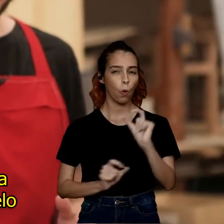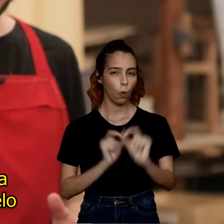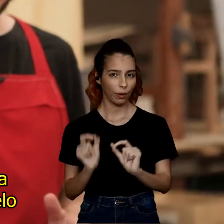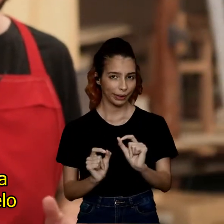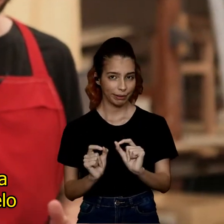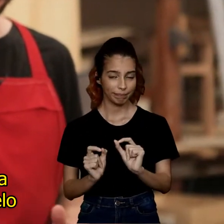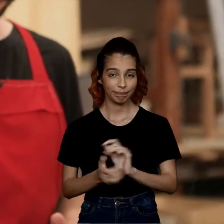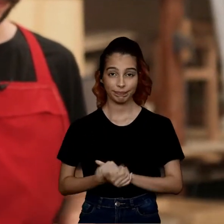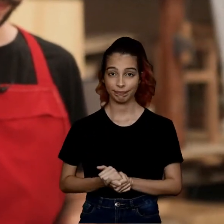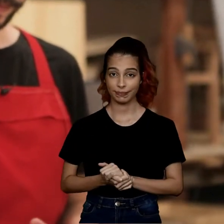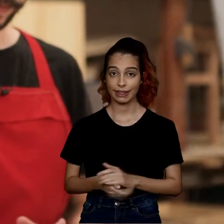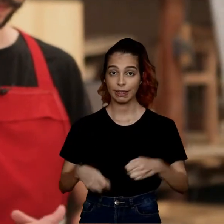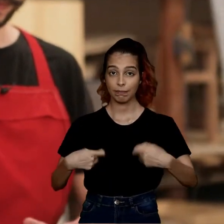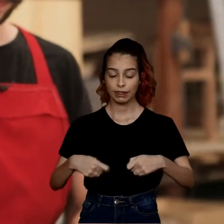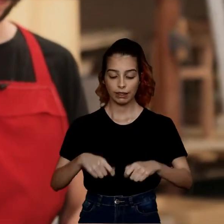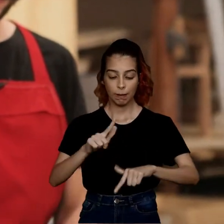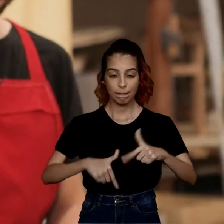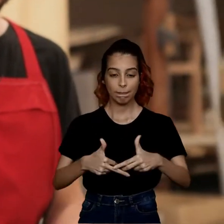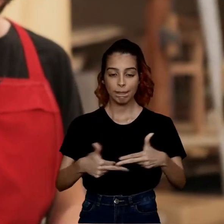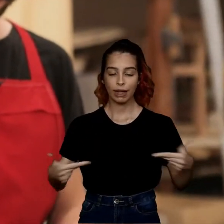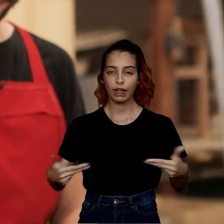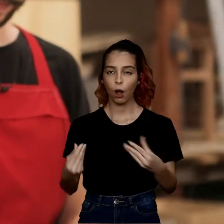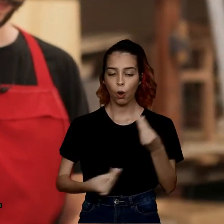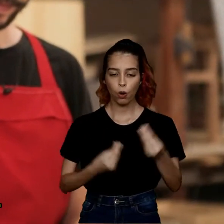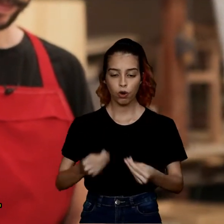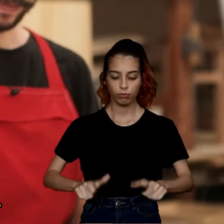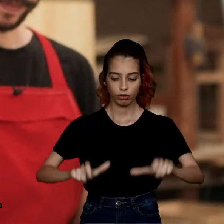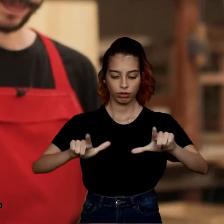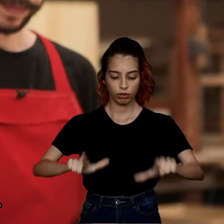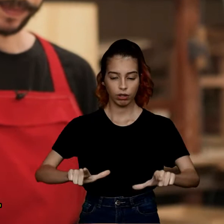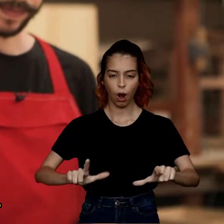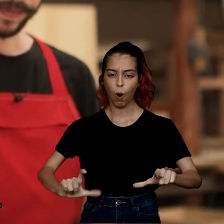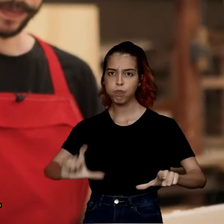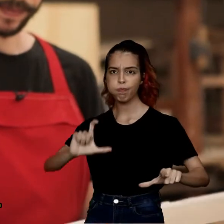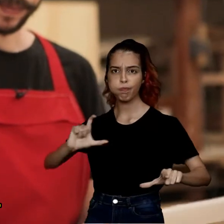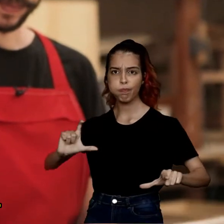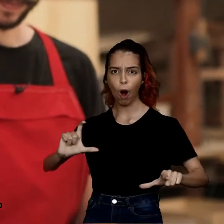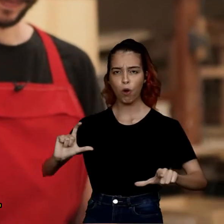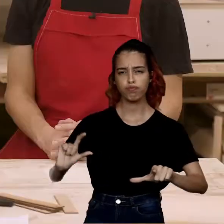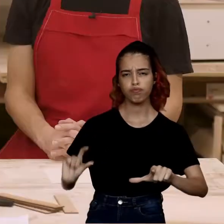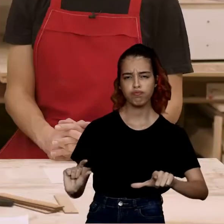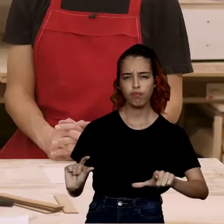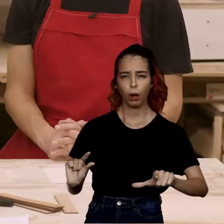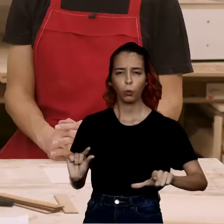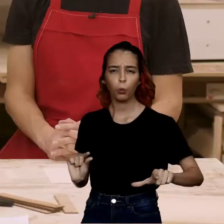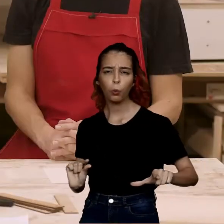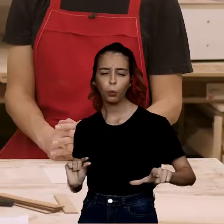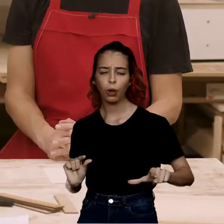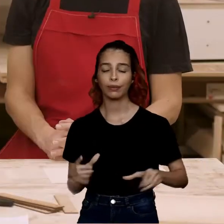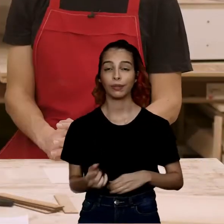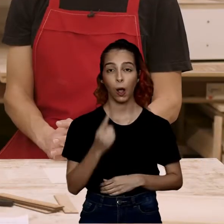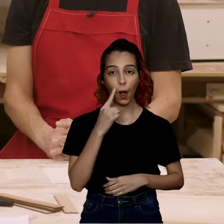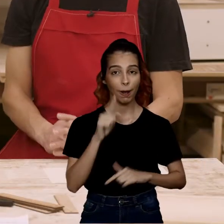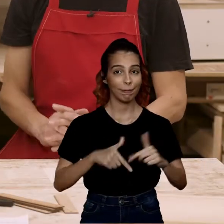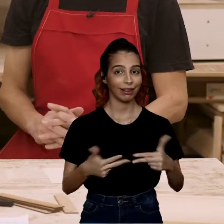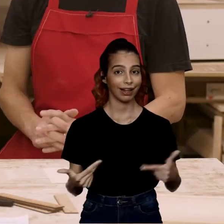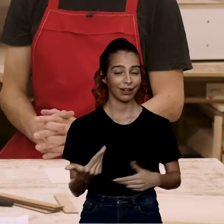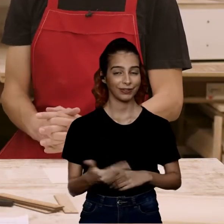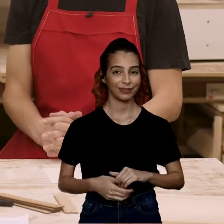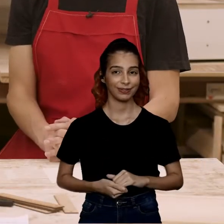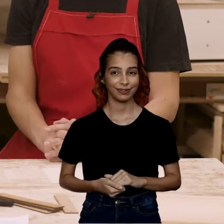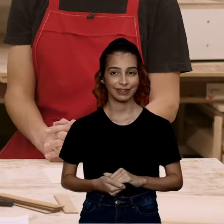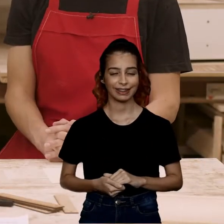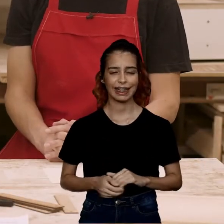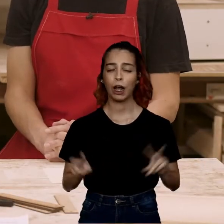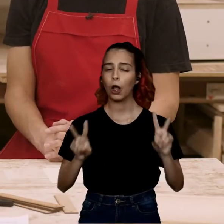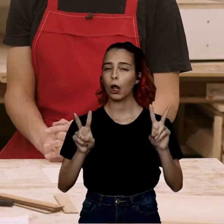gente começa a fazer o modelo é na espessura do material que a gente vai utilizar para o modelo. O material que a gente vai utilizar é esse aqui,